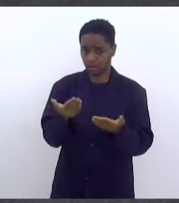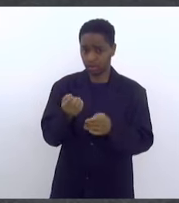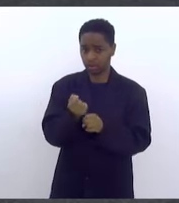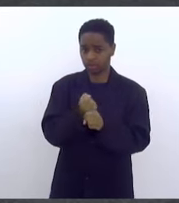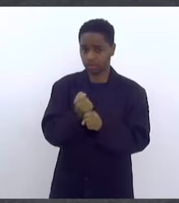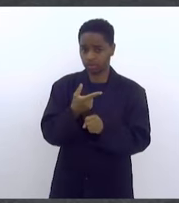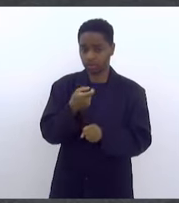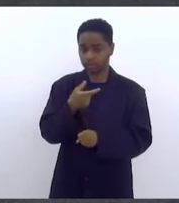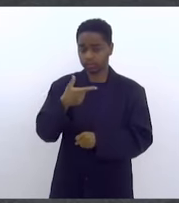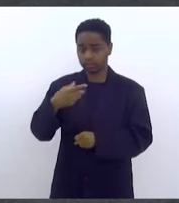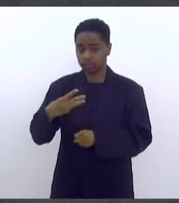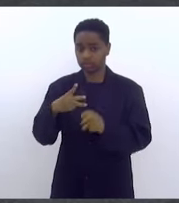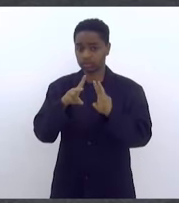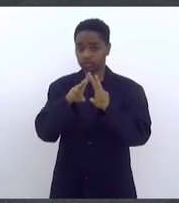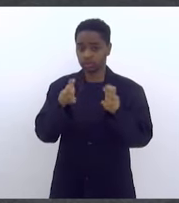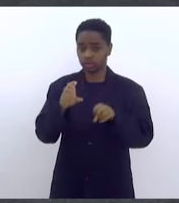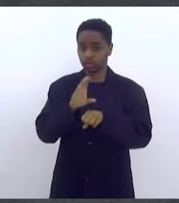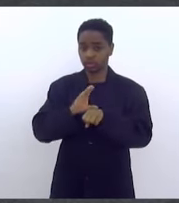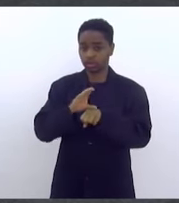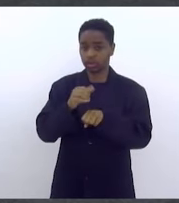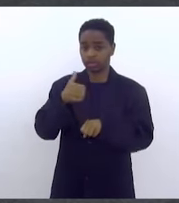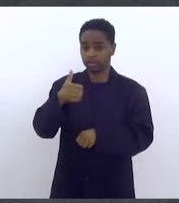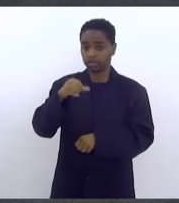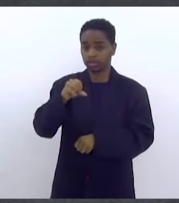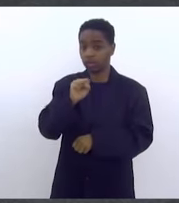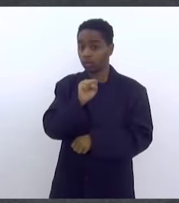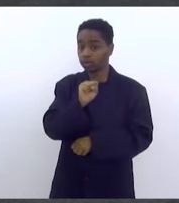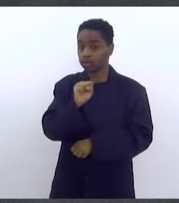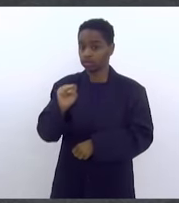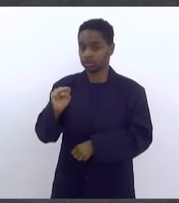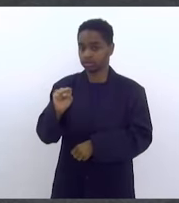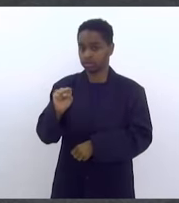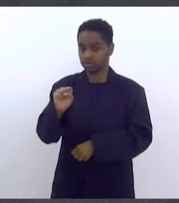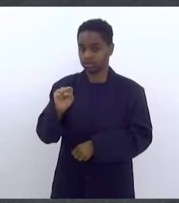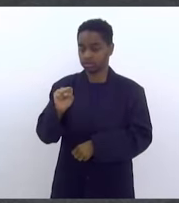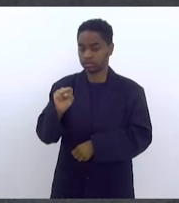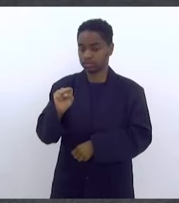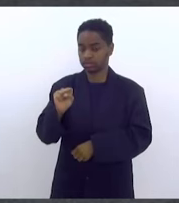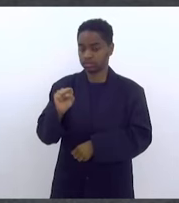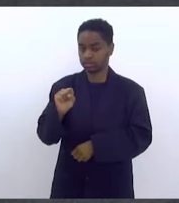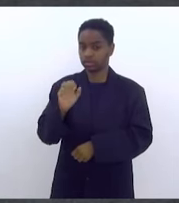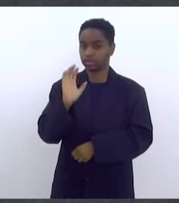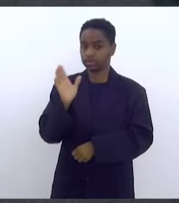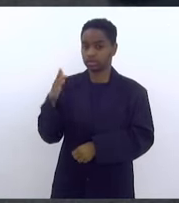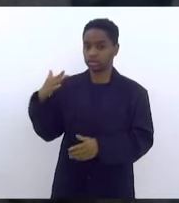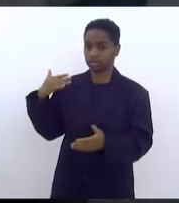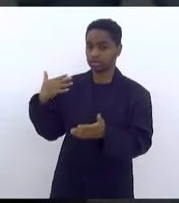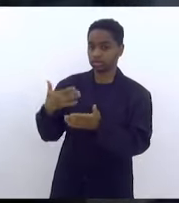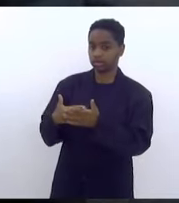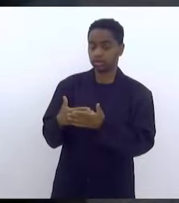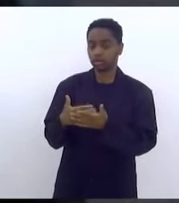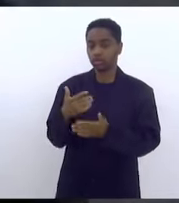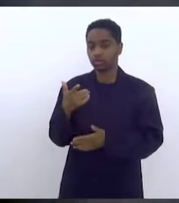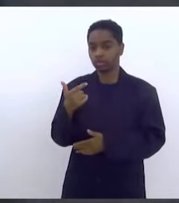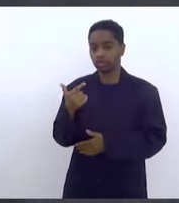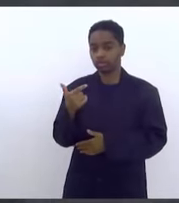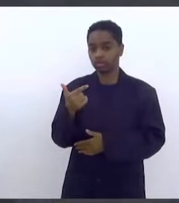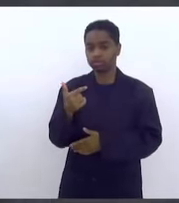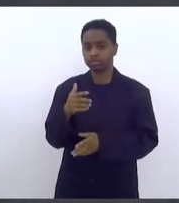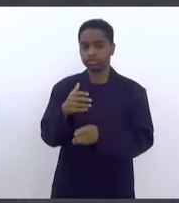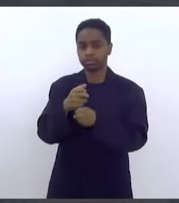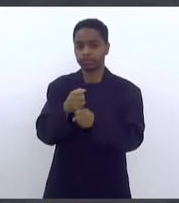em relação à Constituição de 88. Se passaram 12 com